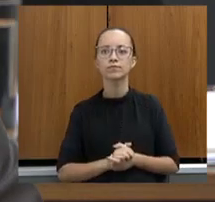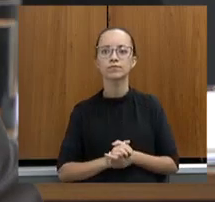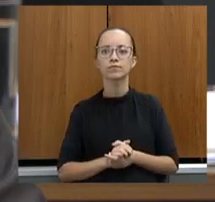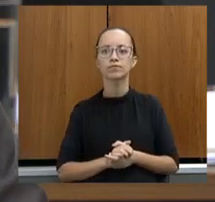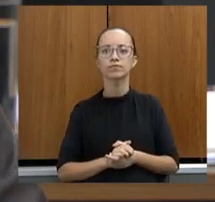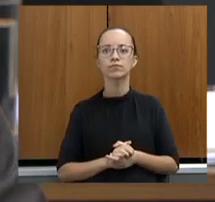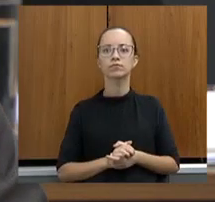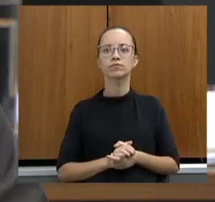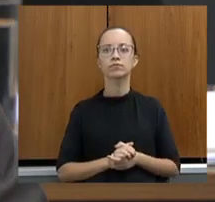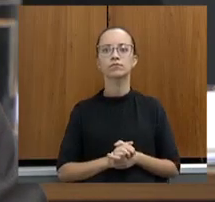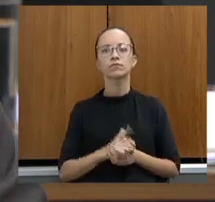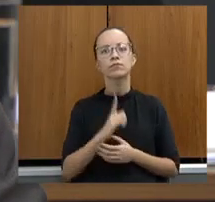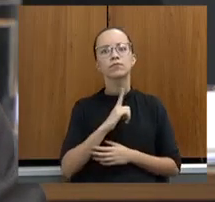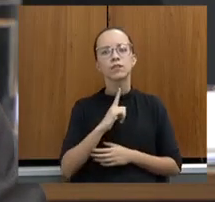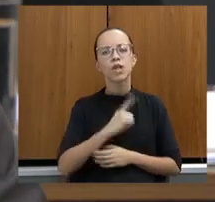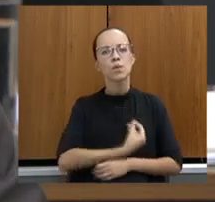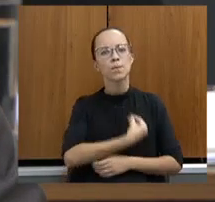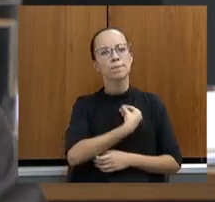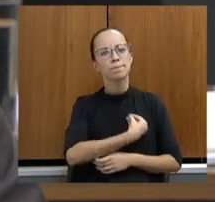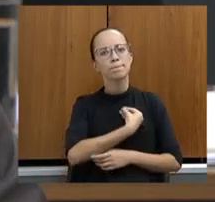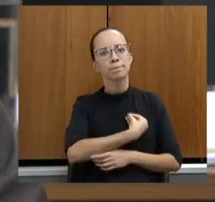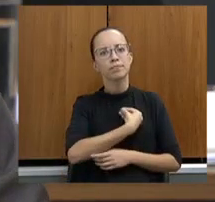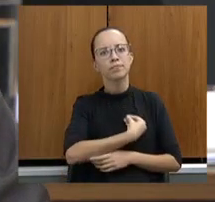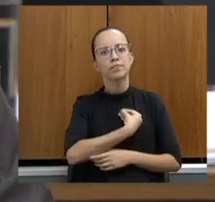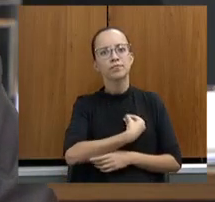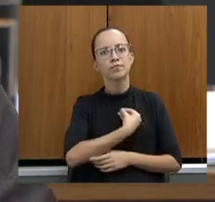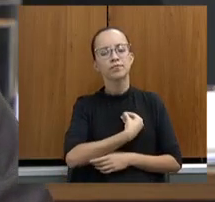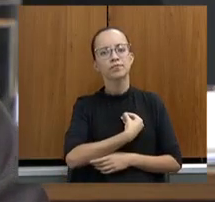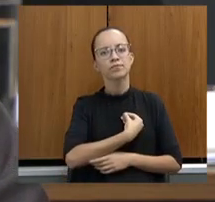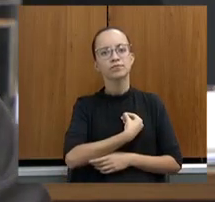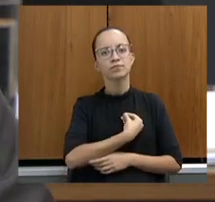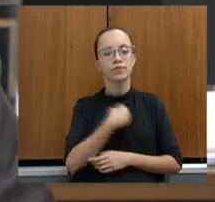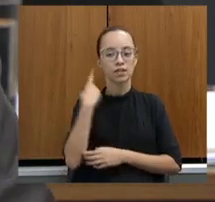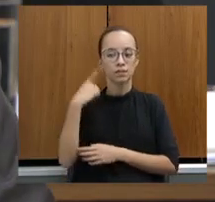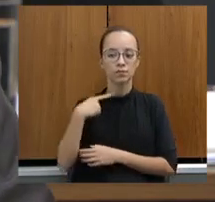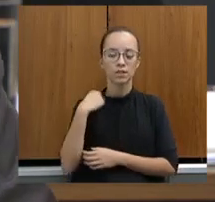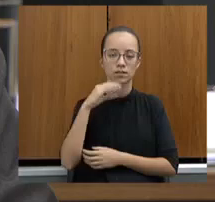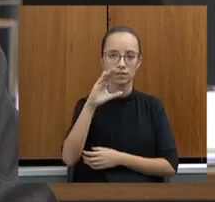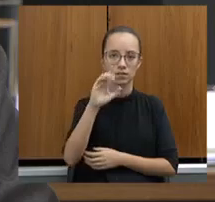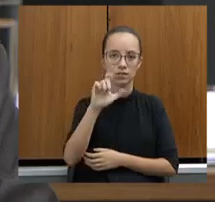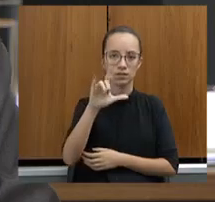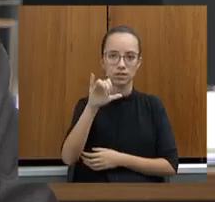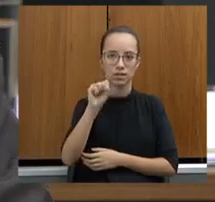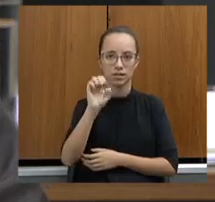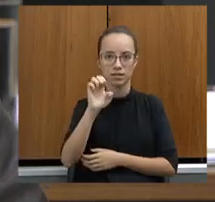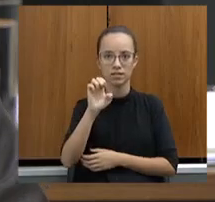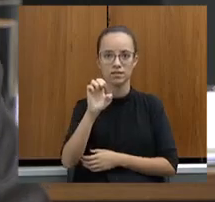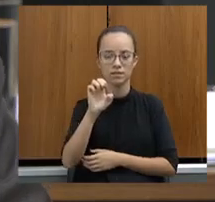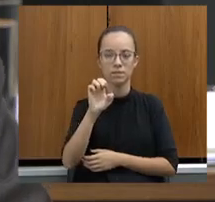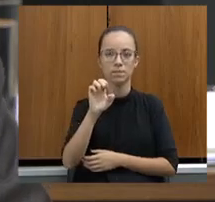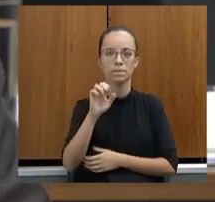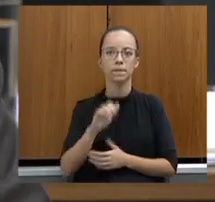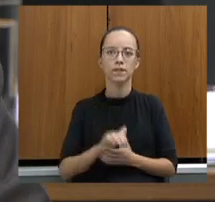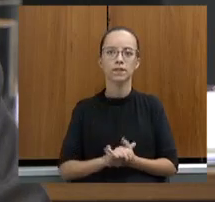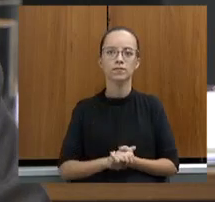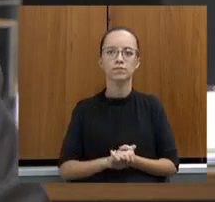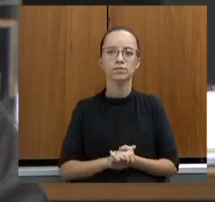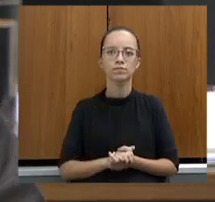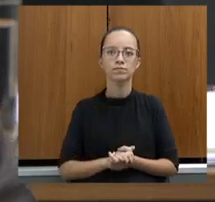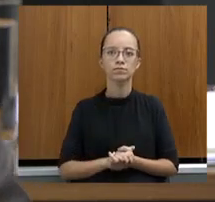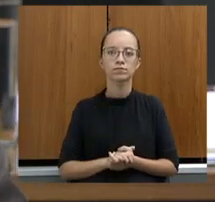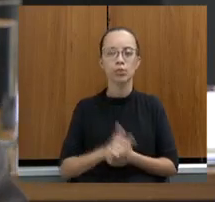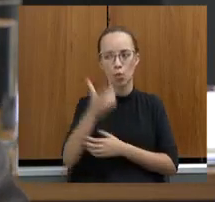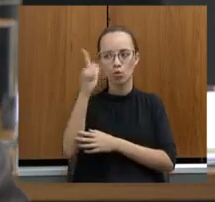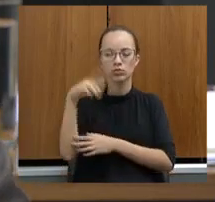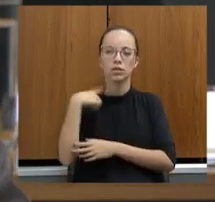eu tenho participado aqui efetivamente a própria deputada celise o deputado Duarte bxi aqui já tiveram